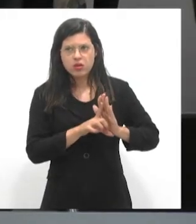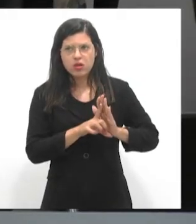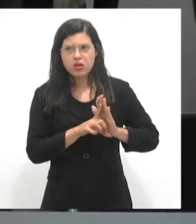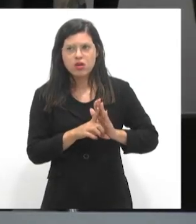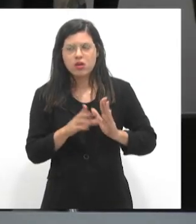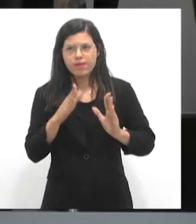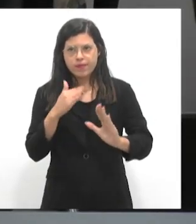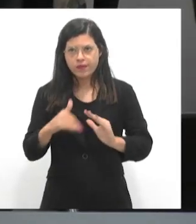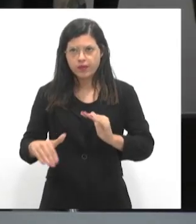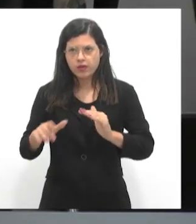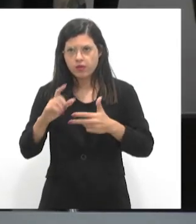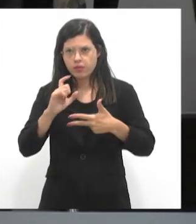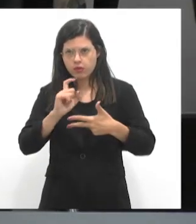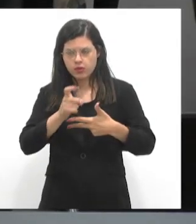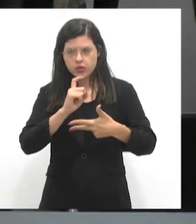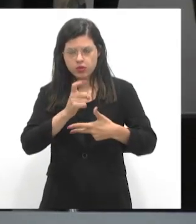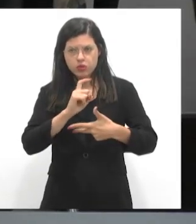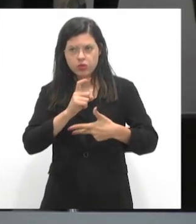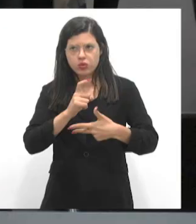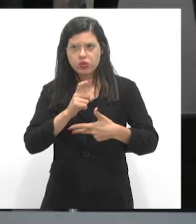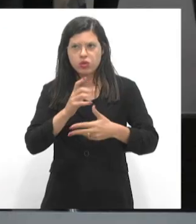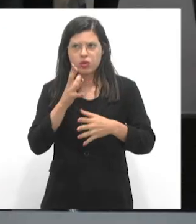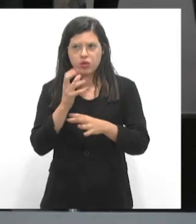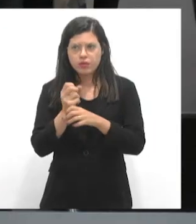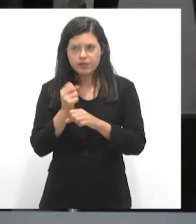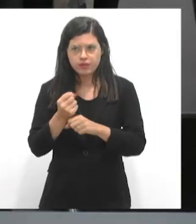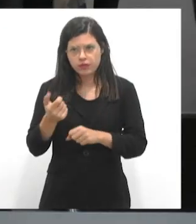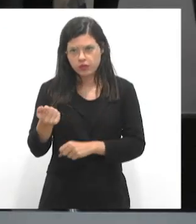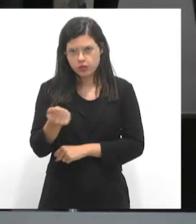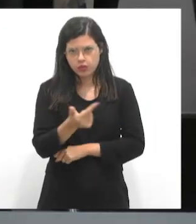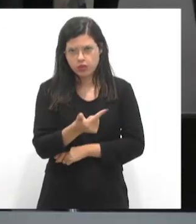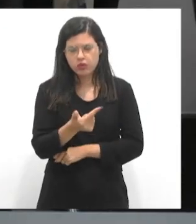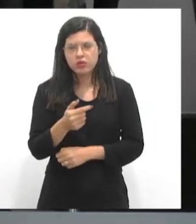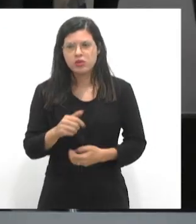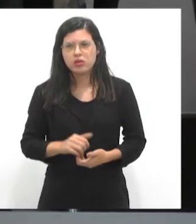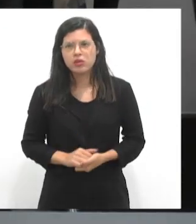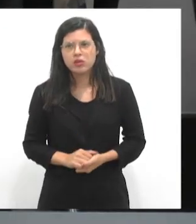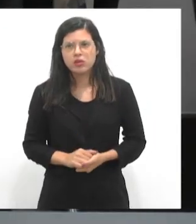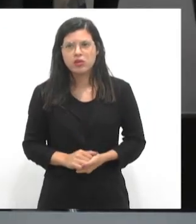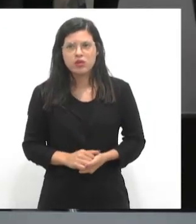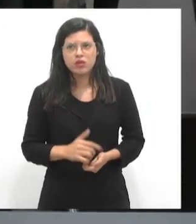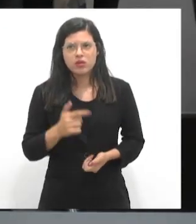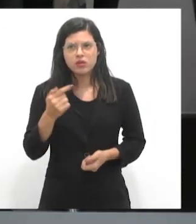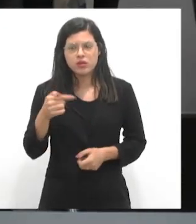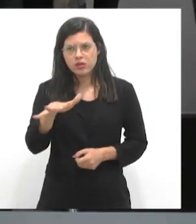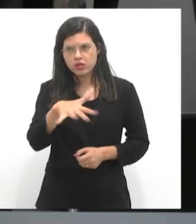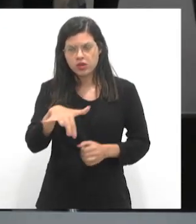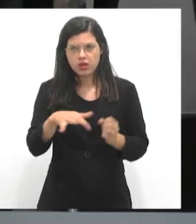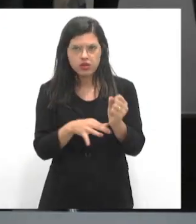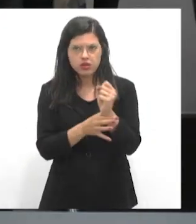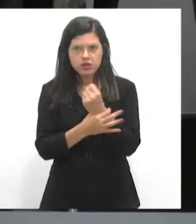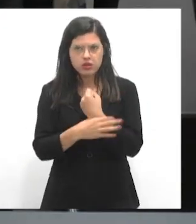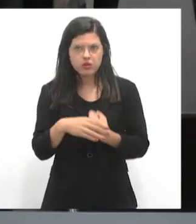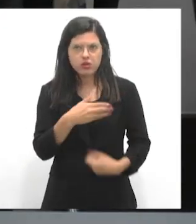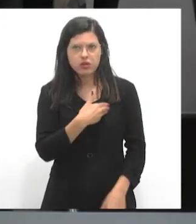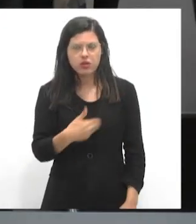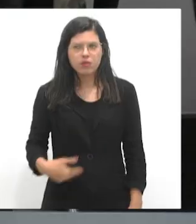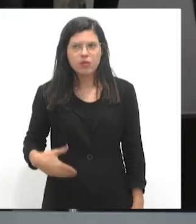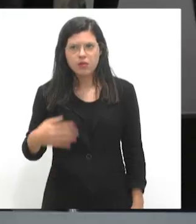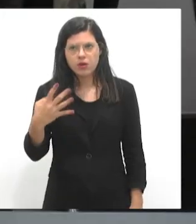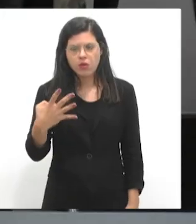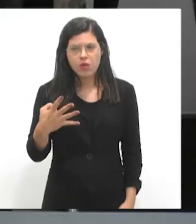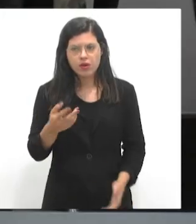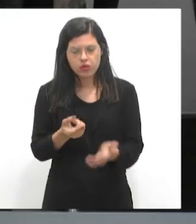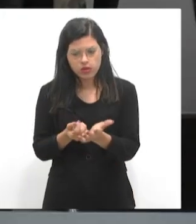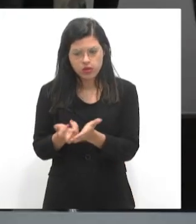pelo Executivo, no total de 12, 7 da Segurança Pública e 4